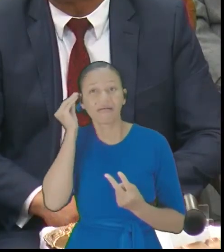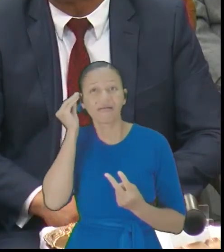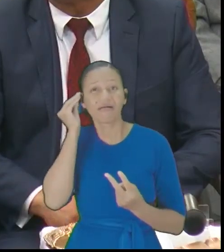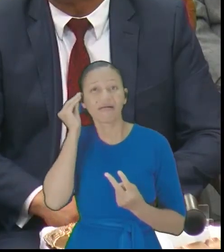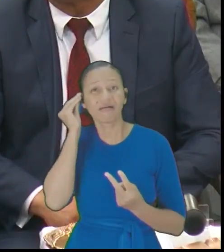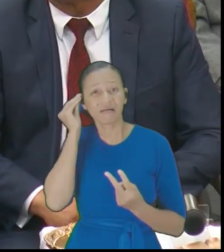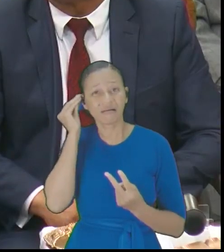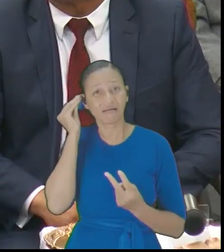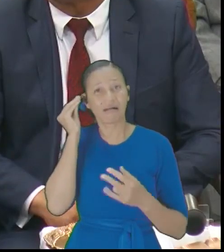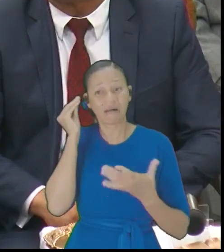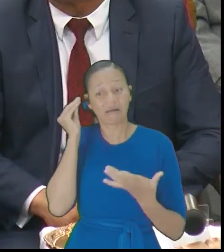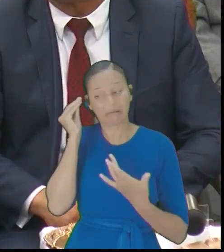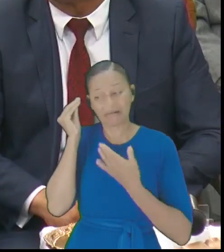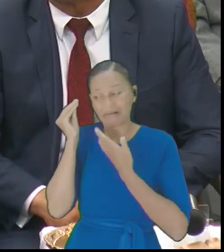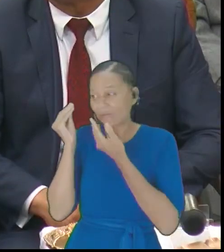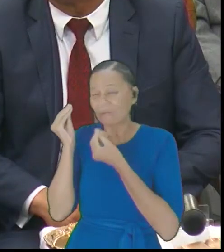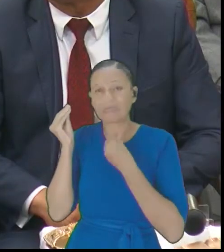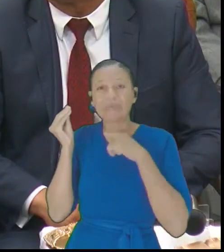colocava num formol,